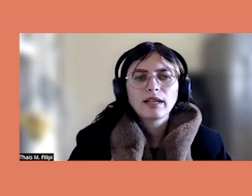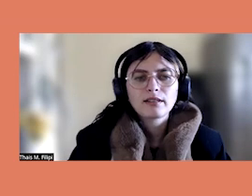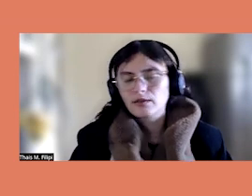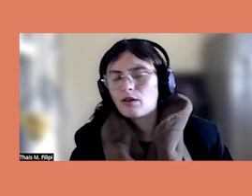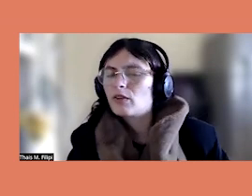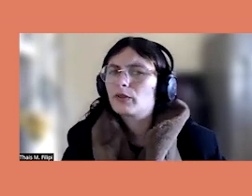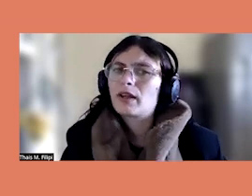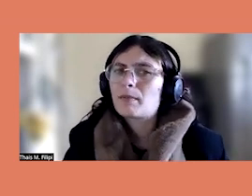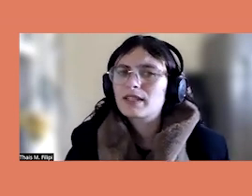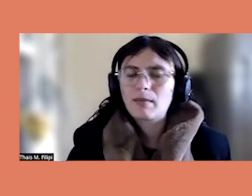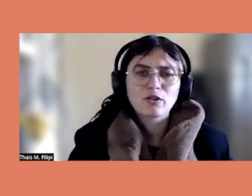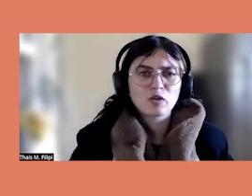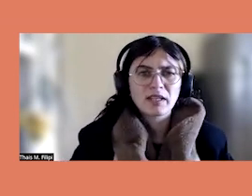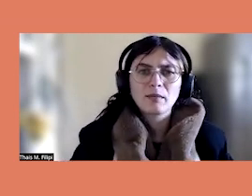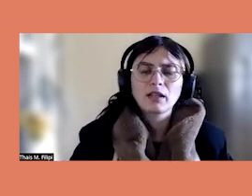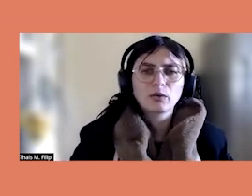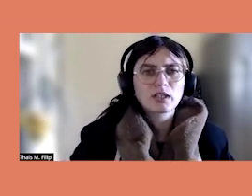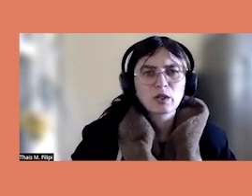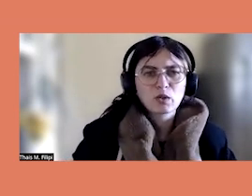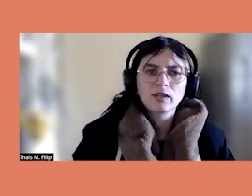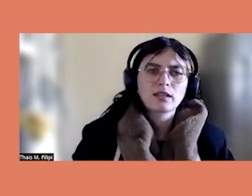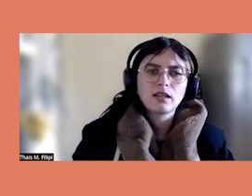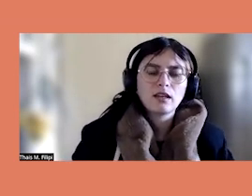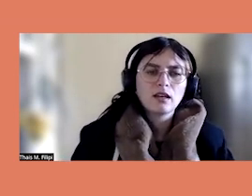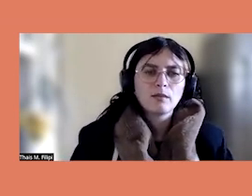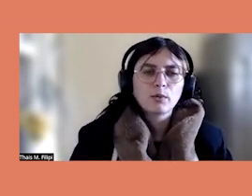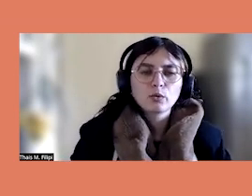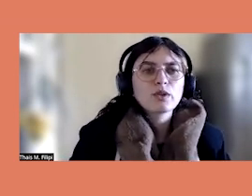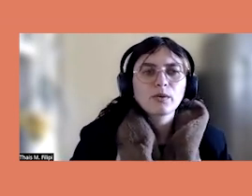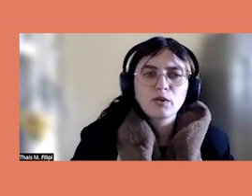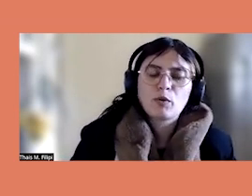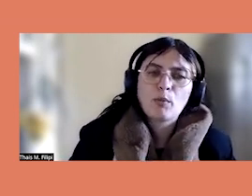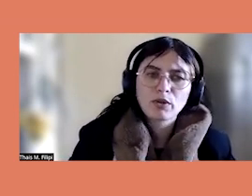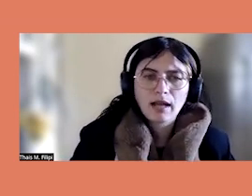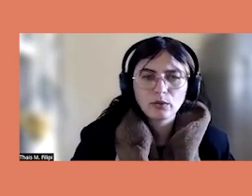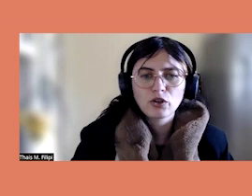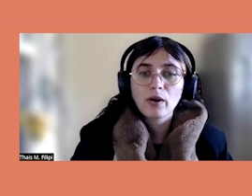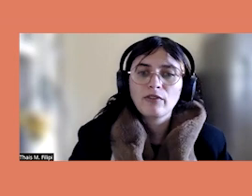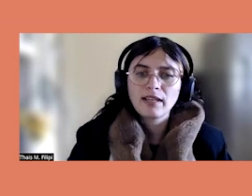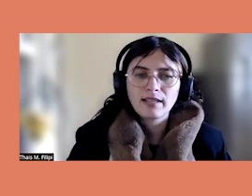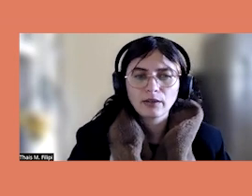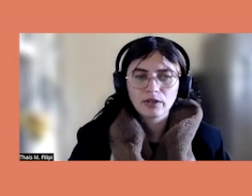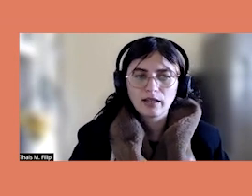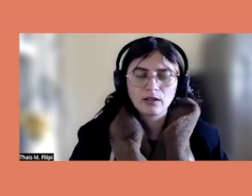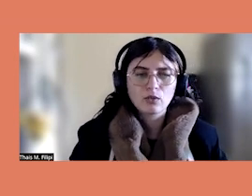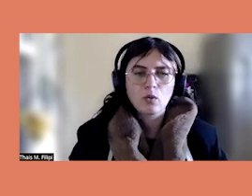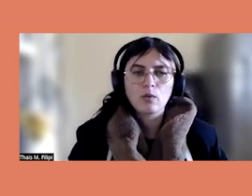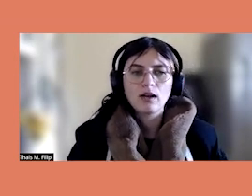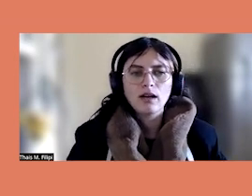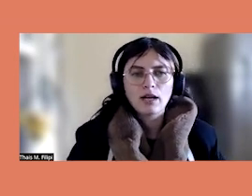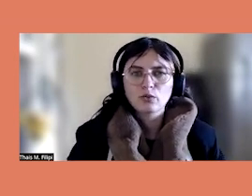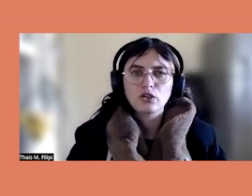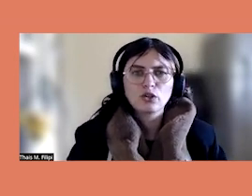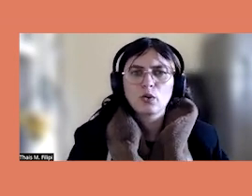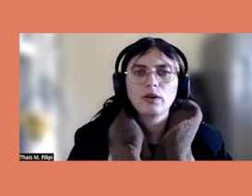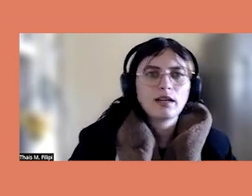Então, desde, estava falando, né, mapas temáticos, mas também tem outras pessoas que produzem os seus próprios dados georreferenciados, né? Então, com